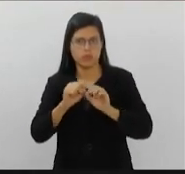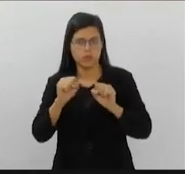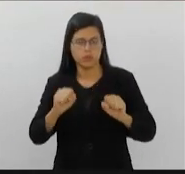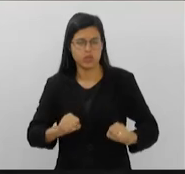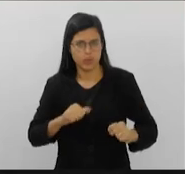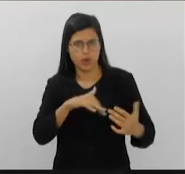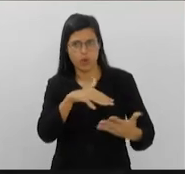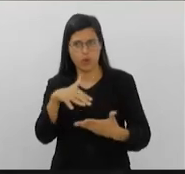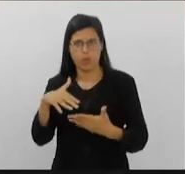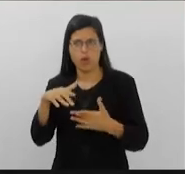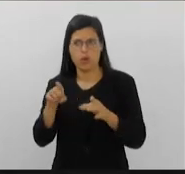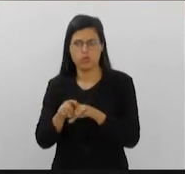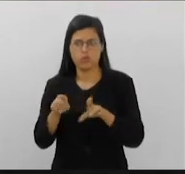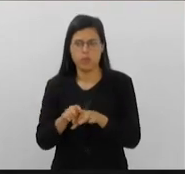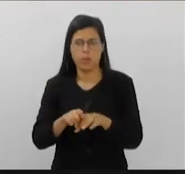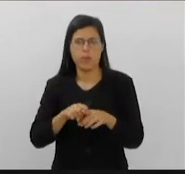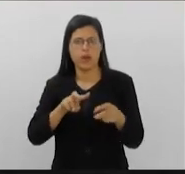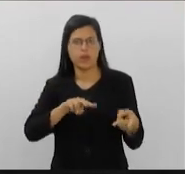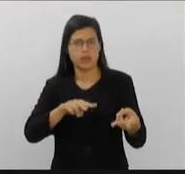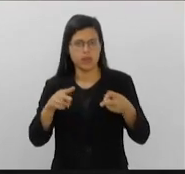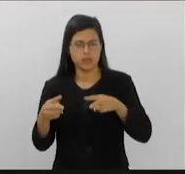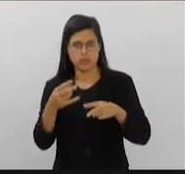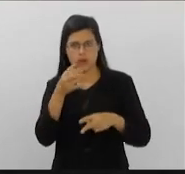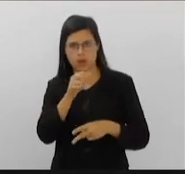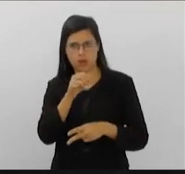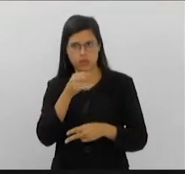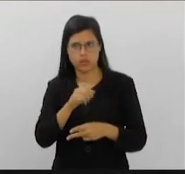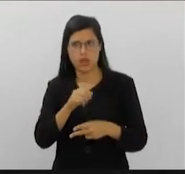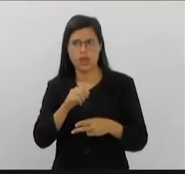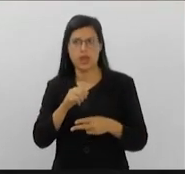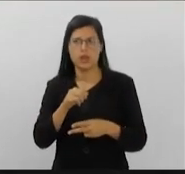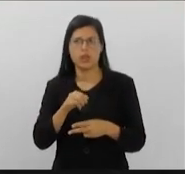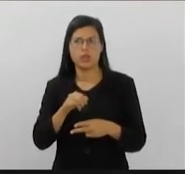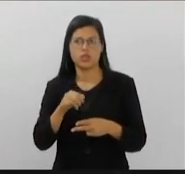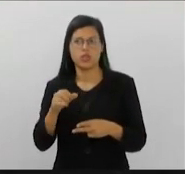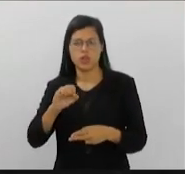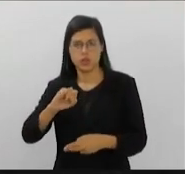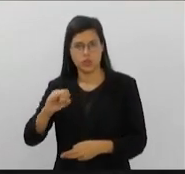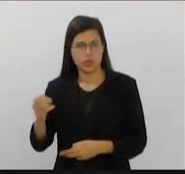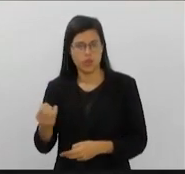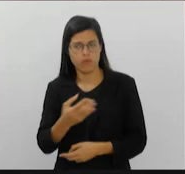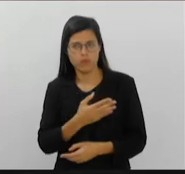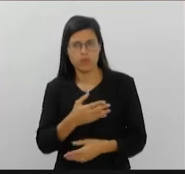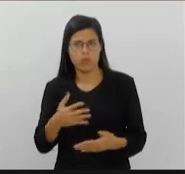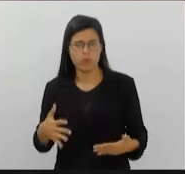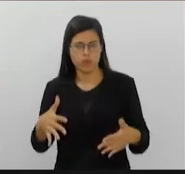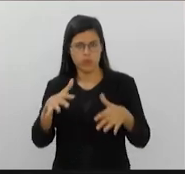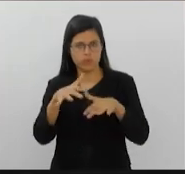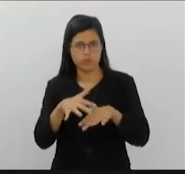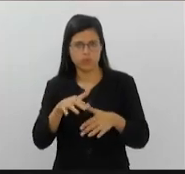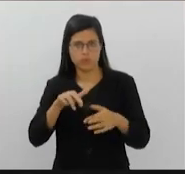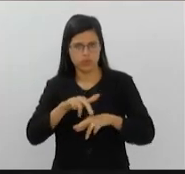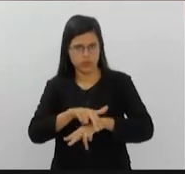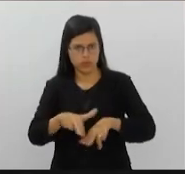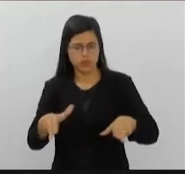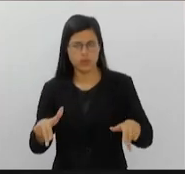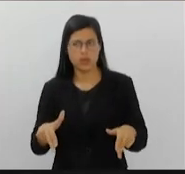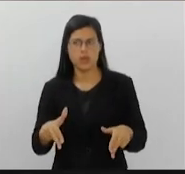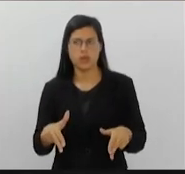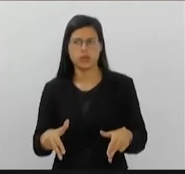climáticas, transição energética, desenvolvimento sustentável, inovação e o futuro do mundo do trabalho, inclusão e